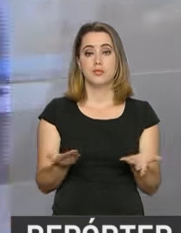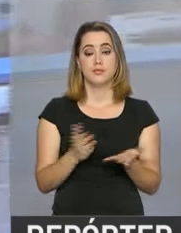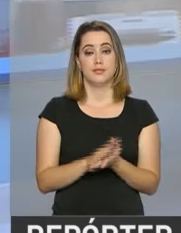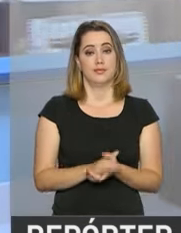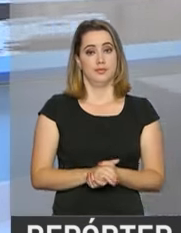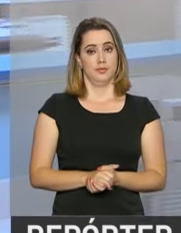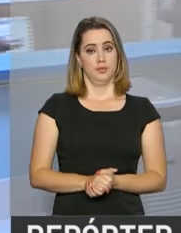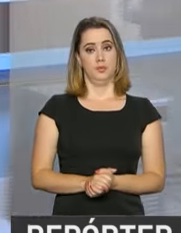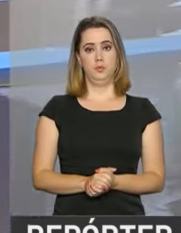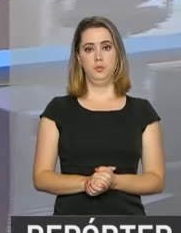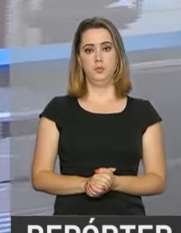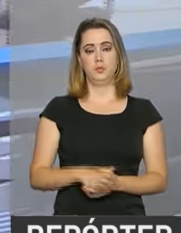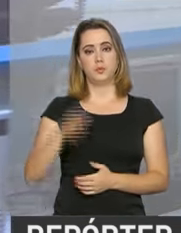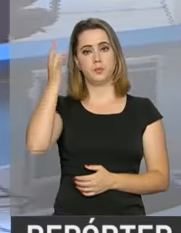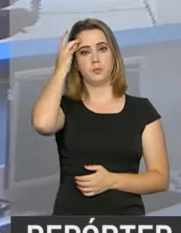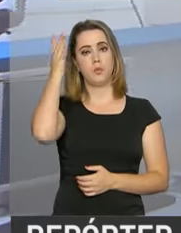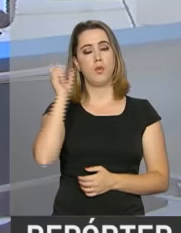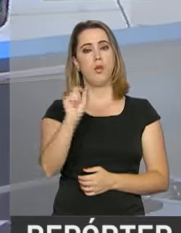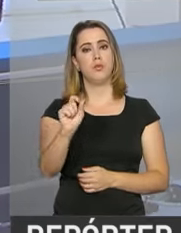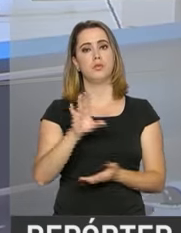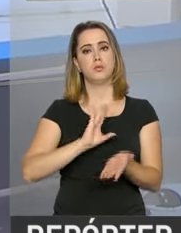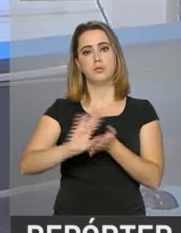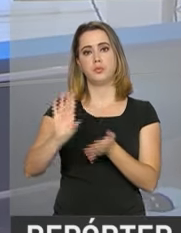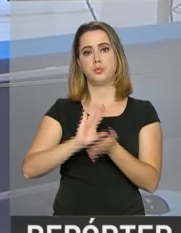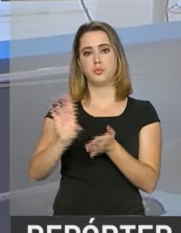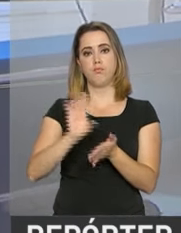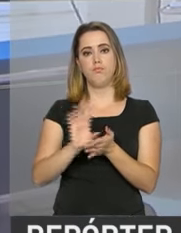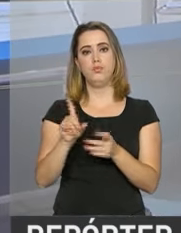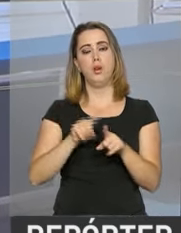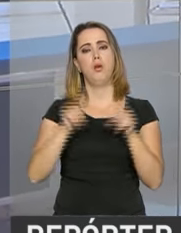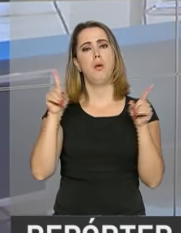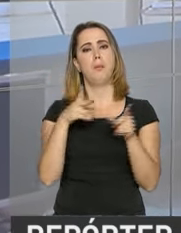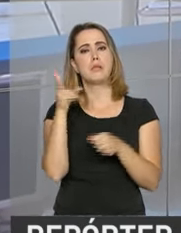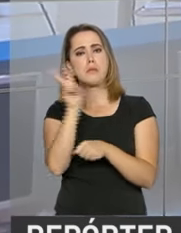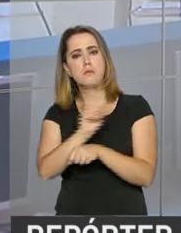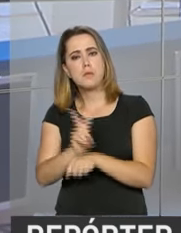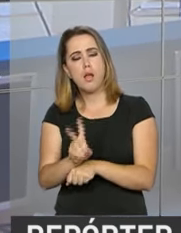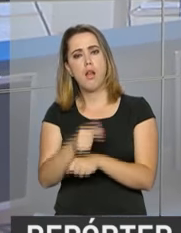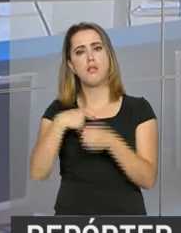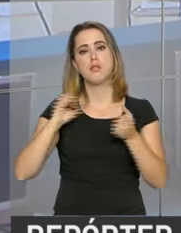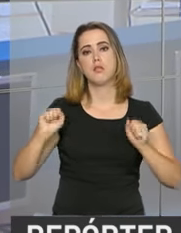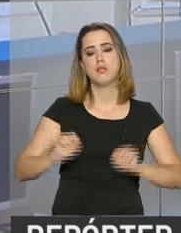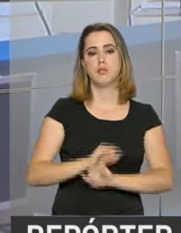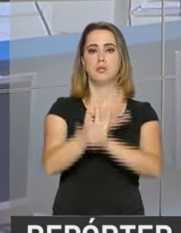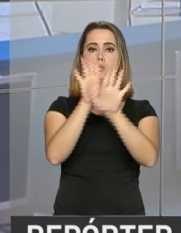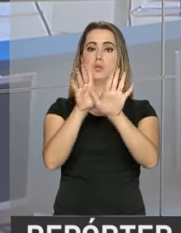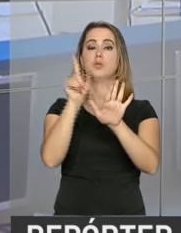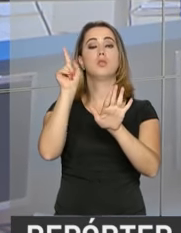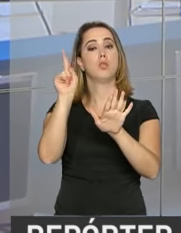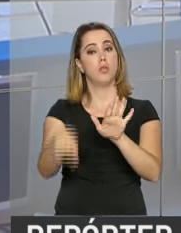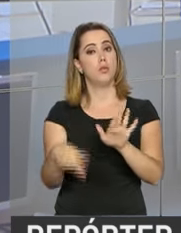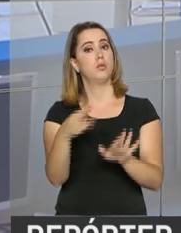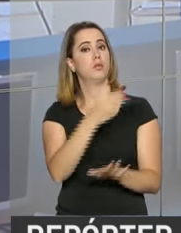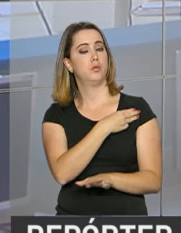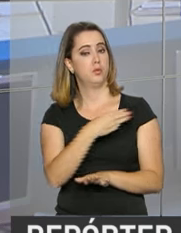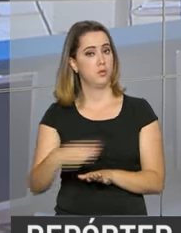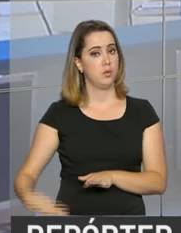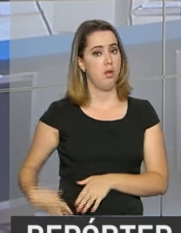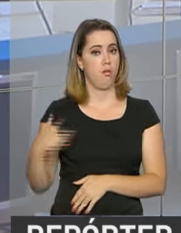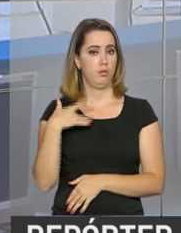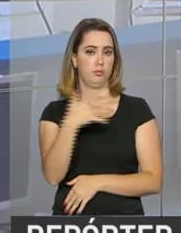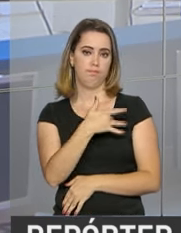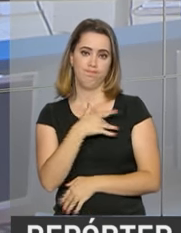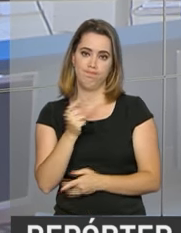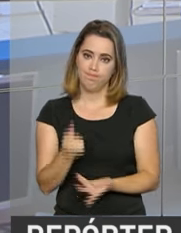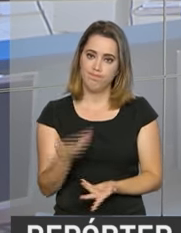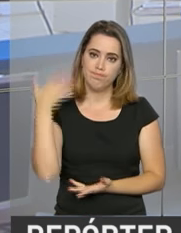gente facilitar o repasse de recursos mas sem deixar de lado a fiscalização e a transparência o ministro da